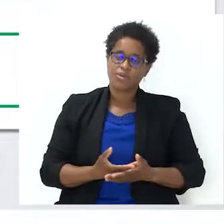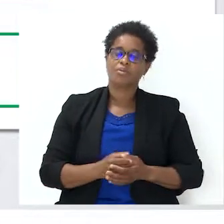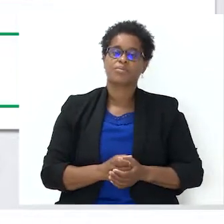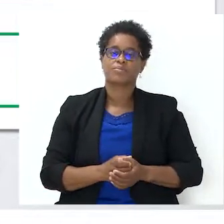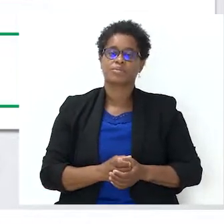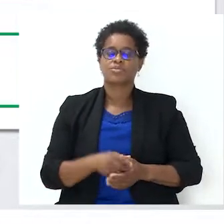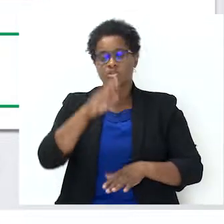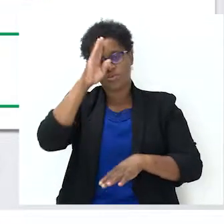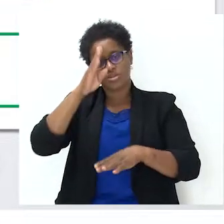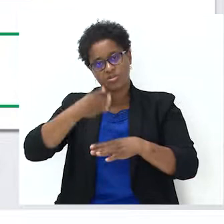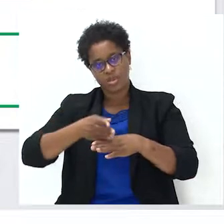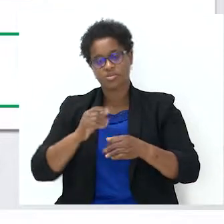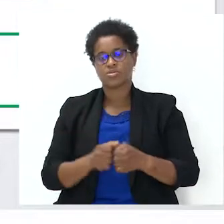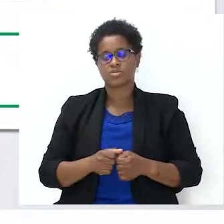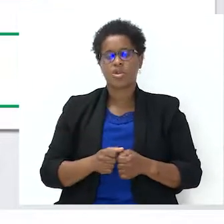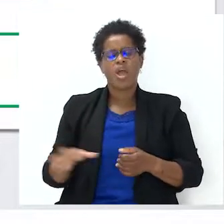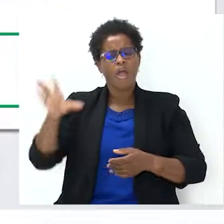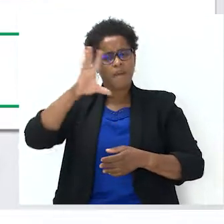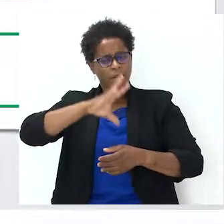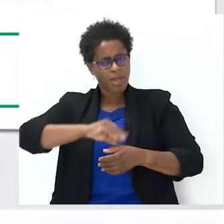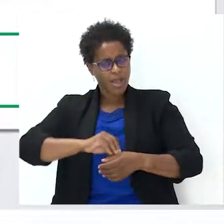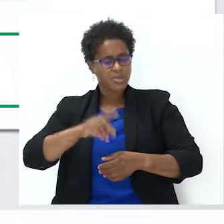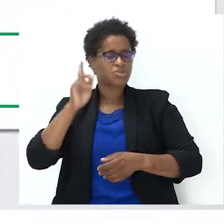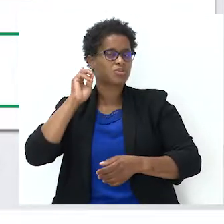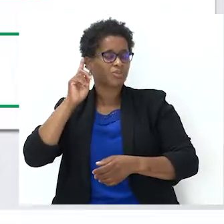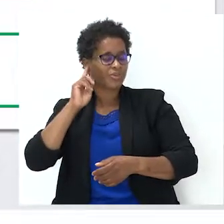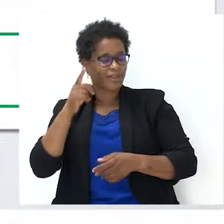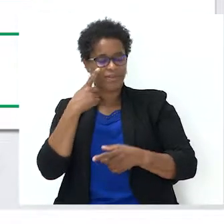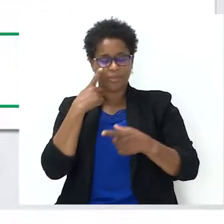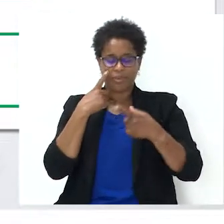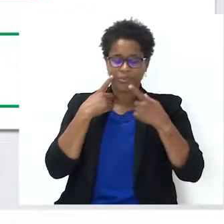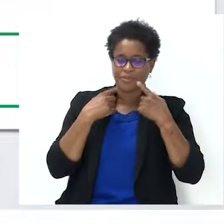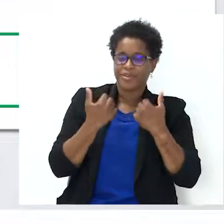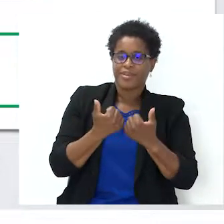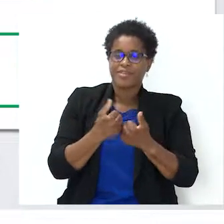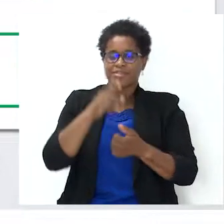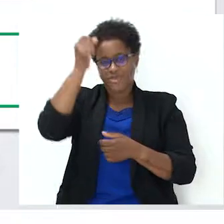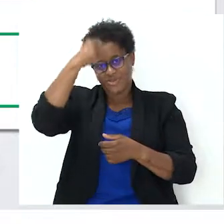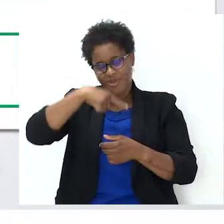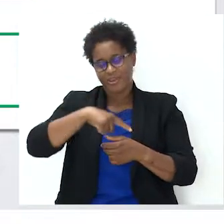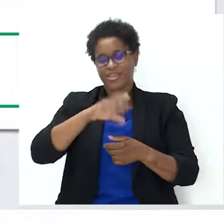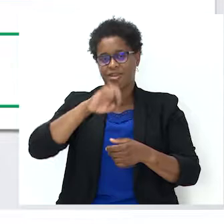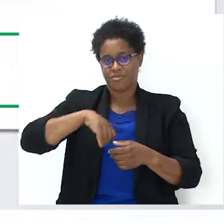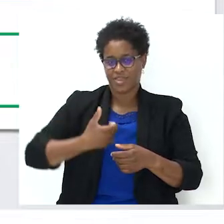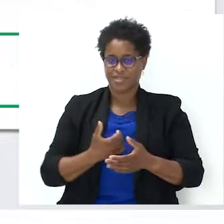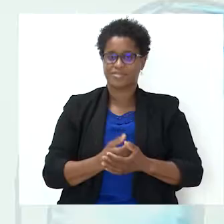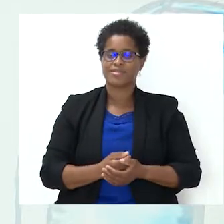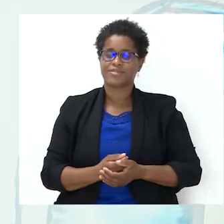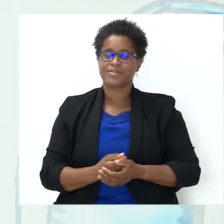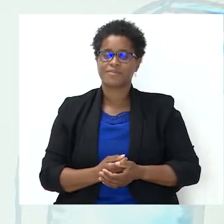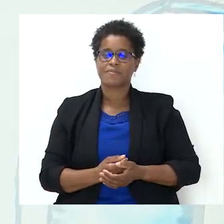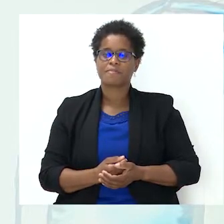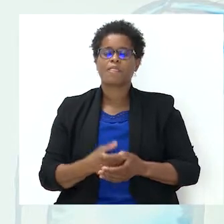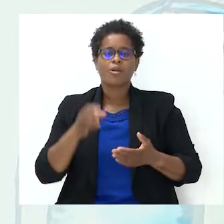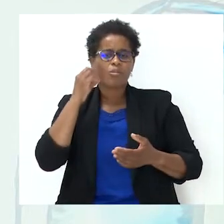os acontecimentos mais emocionantes da história de Cabo Verde. Como podem